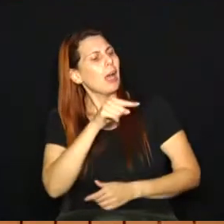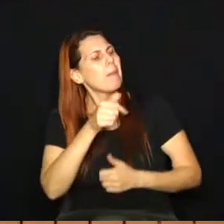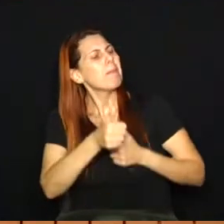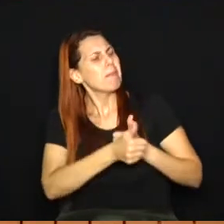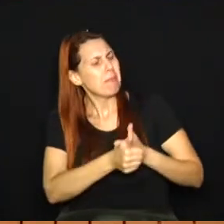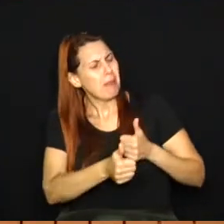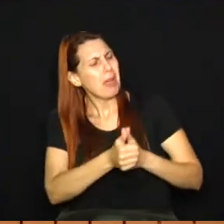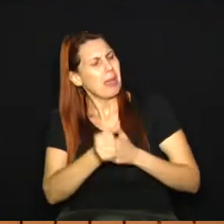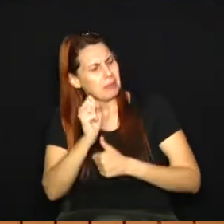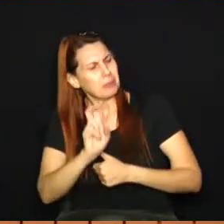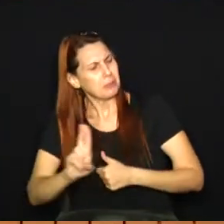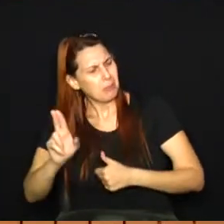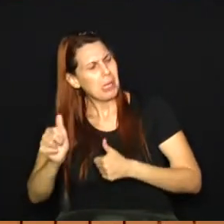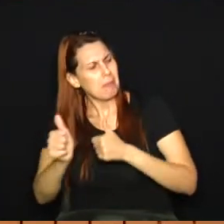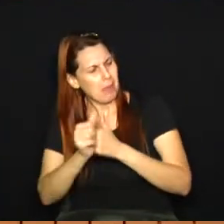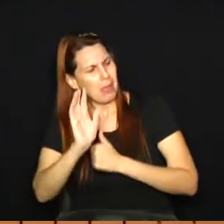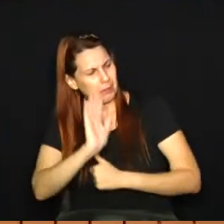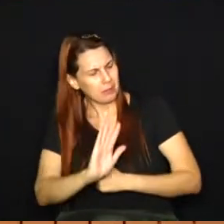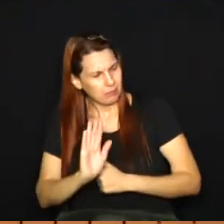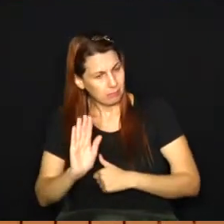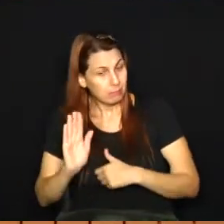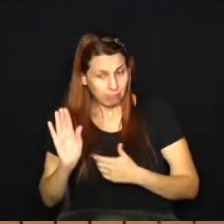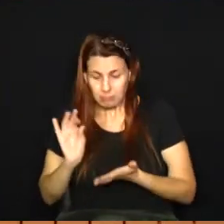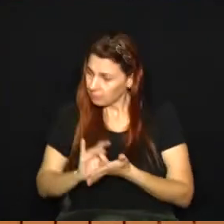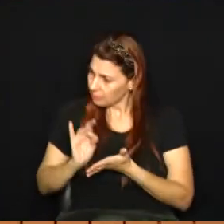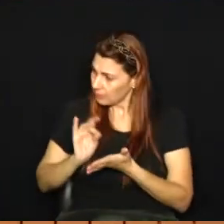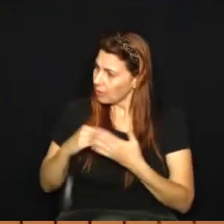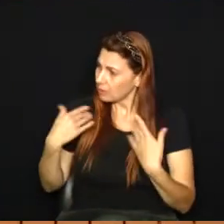perto de você mesmo. Eu falei, é mesmo?